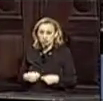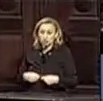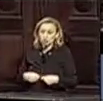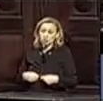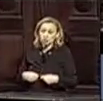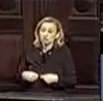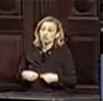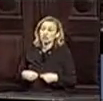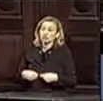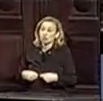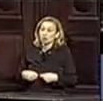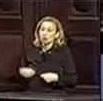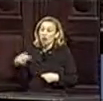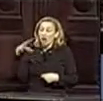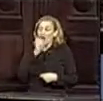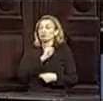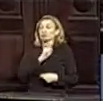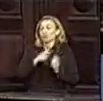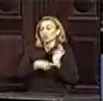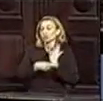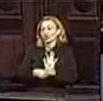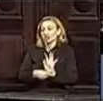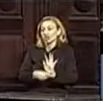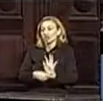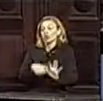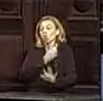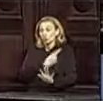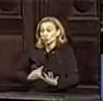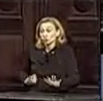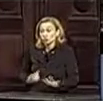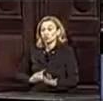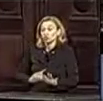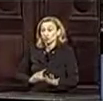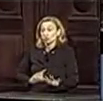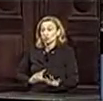tomada. Aí me dirijo ao governador do estado. É urgente,